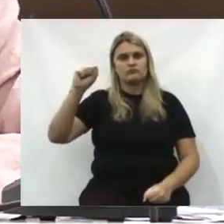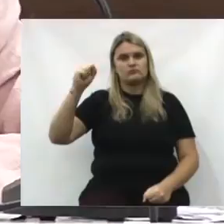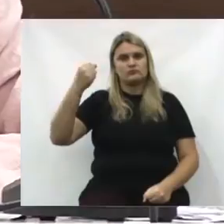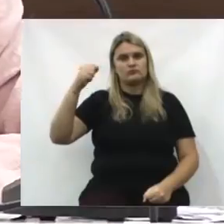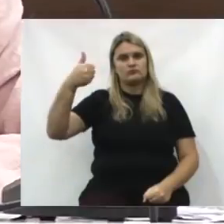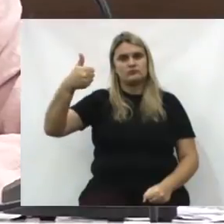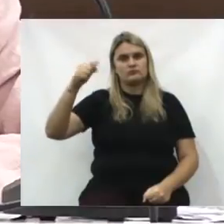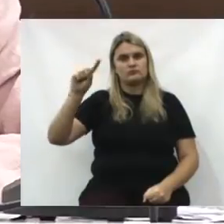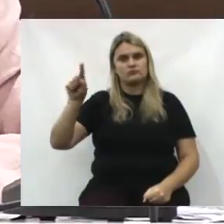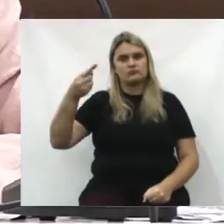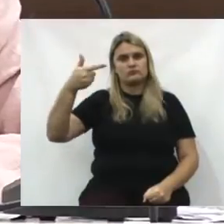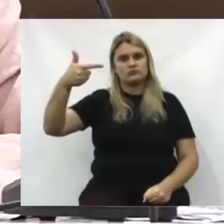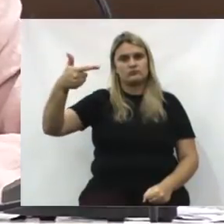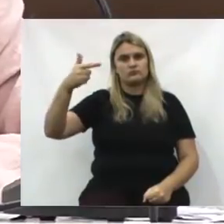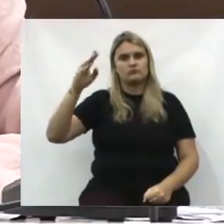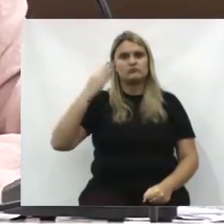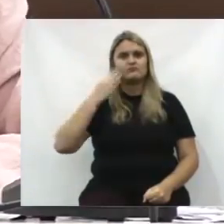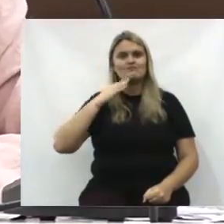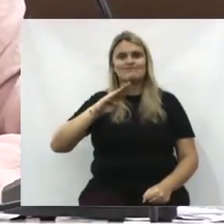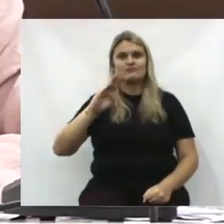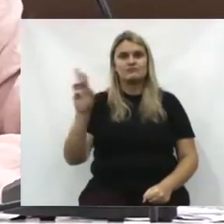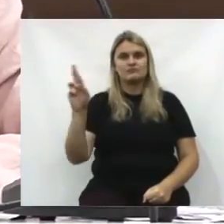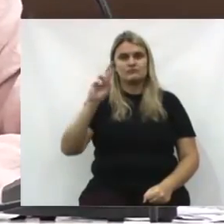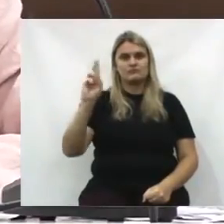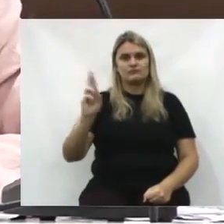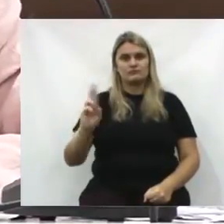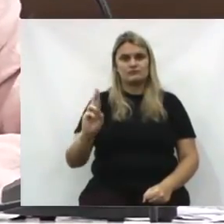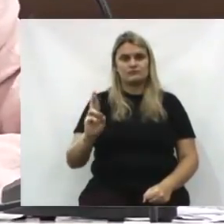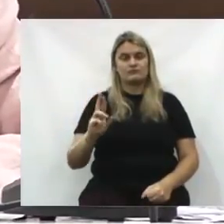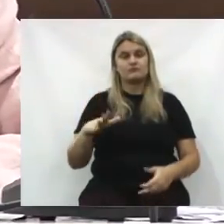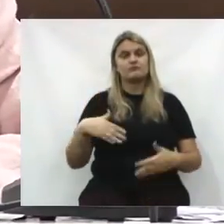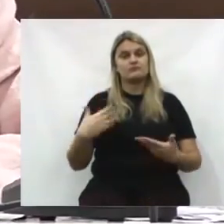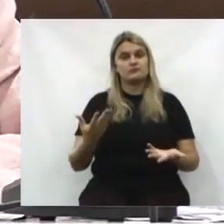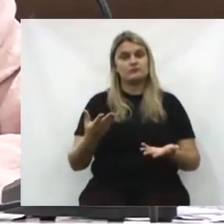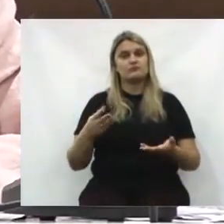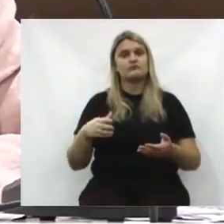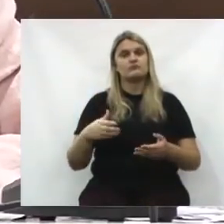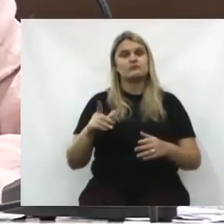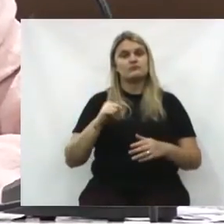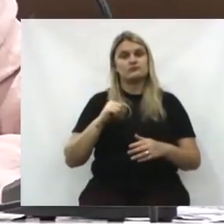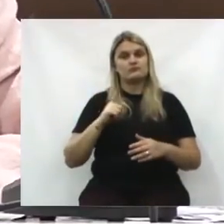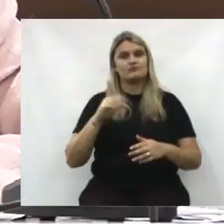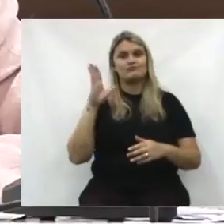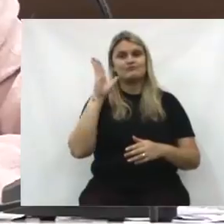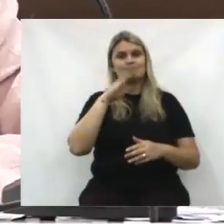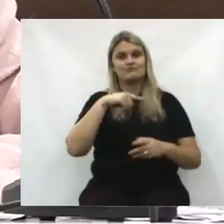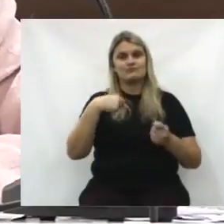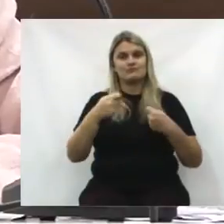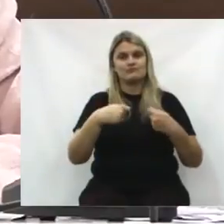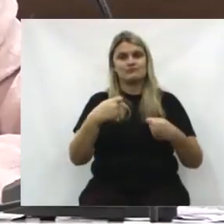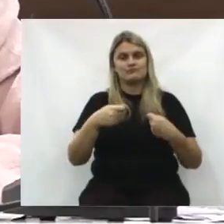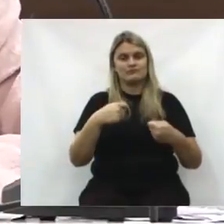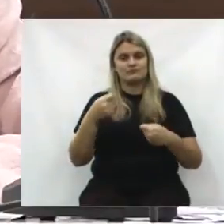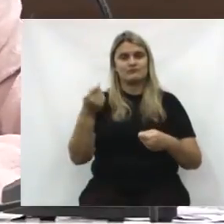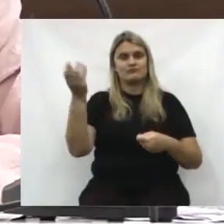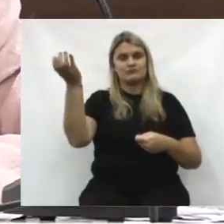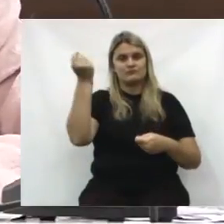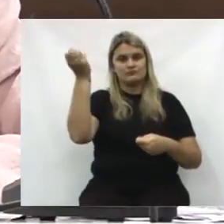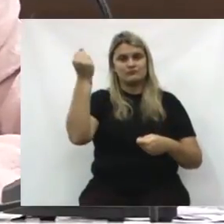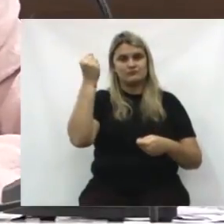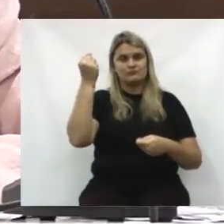181,2 bilhões de reais. Ocorre que a má gestão